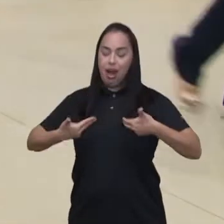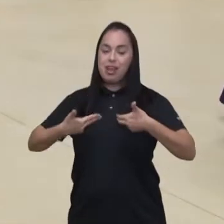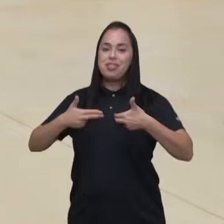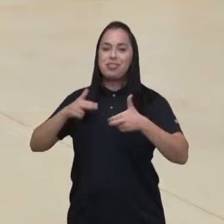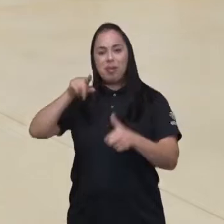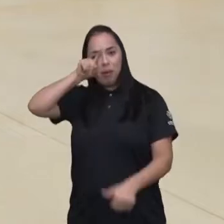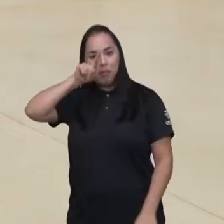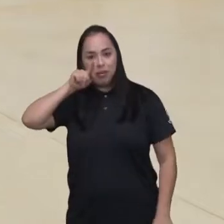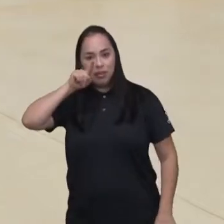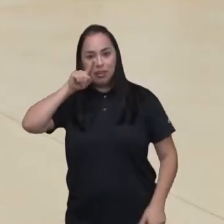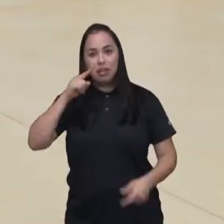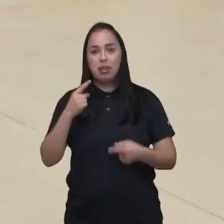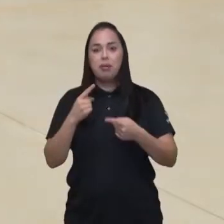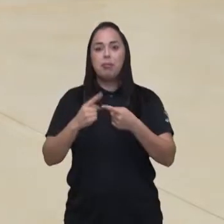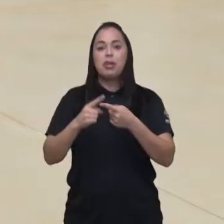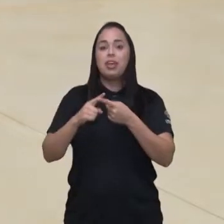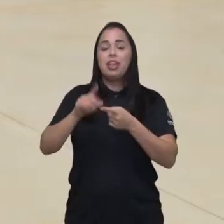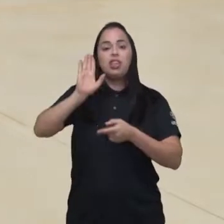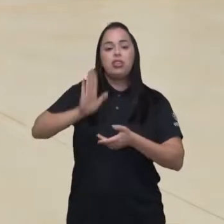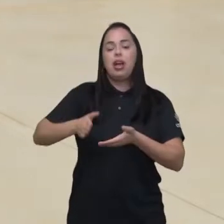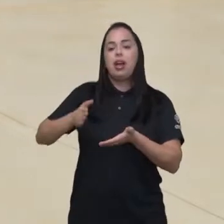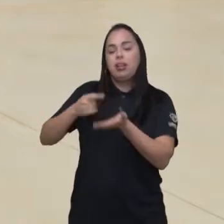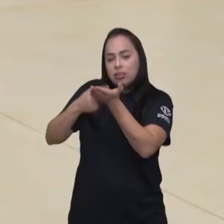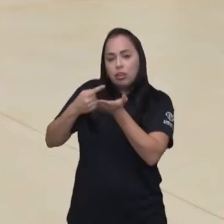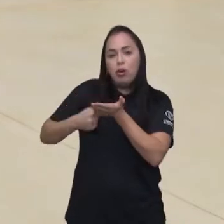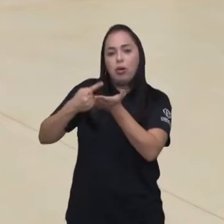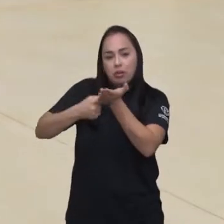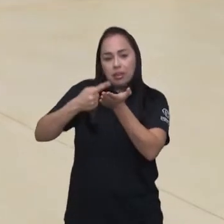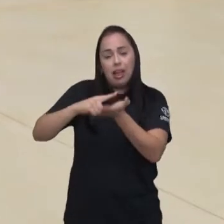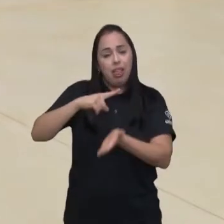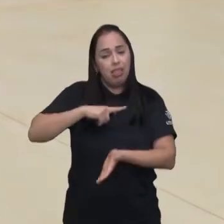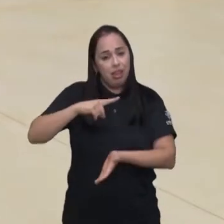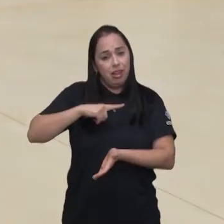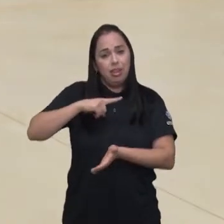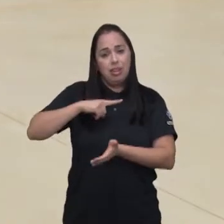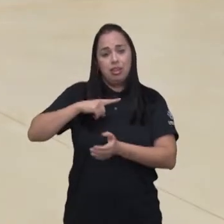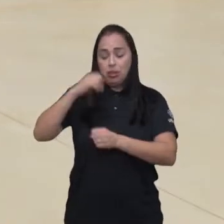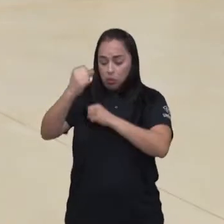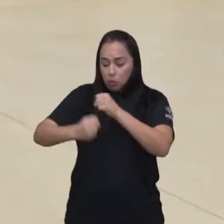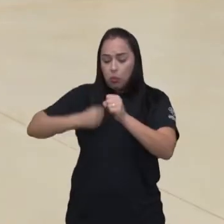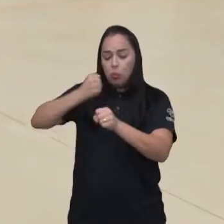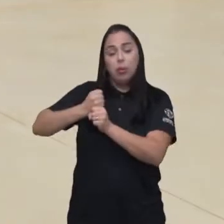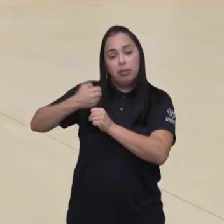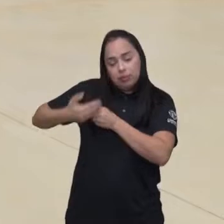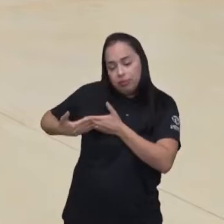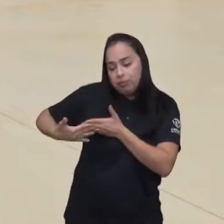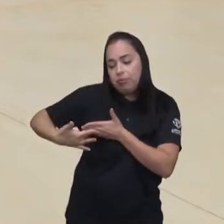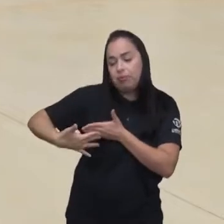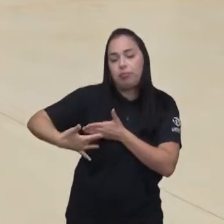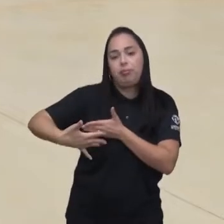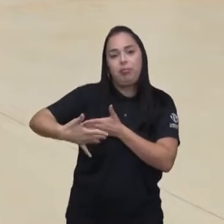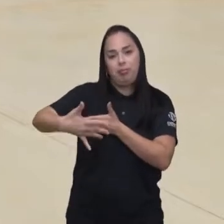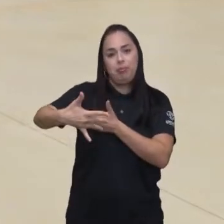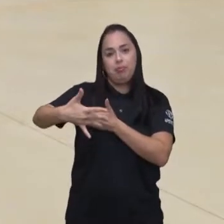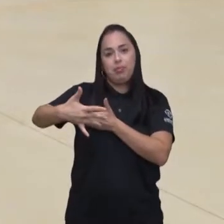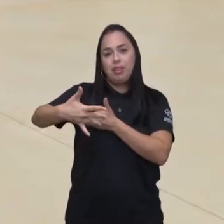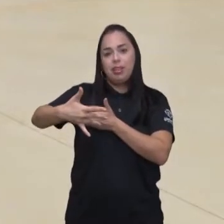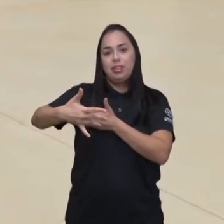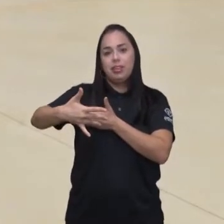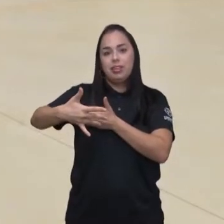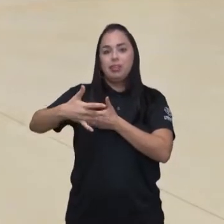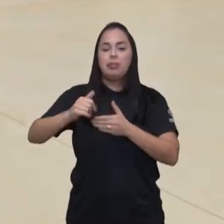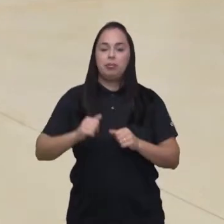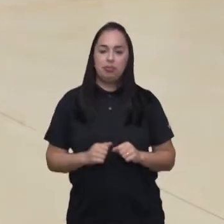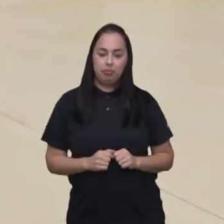município laço Amarelo justamente por tá Cumprindo com o compromisso de estender ao longo do ano